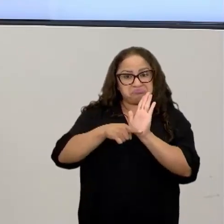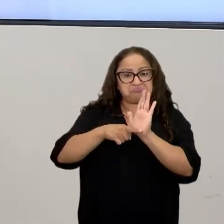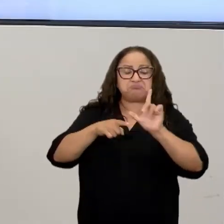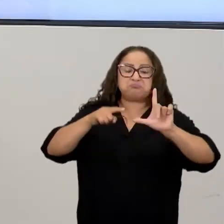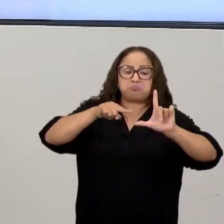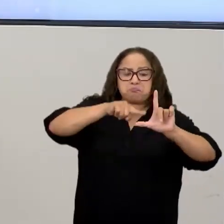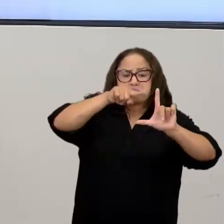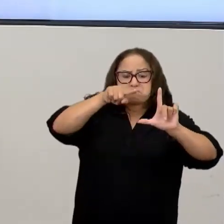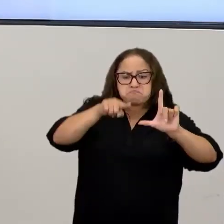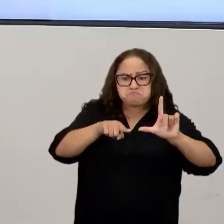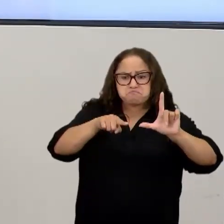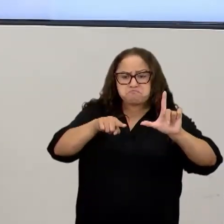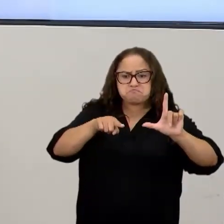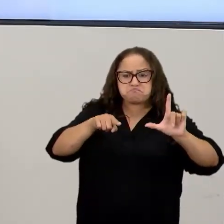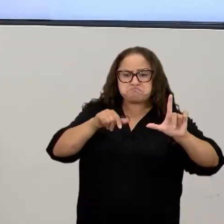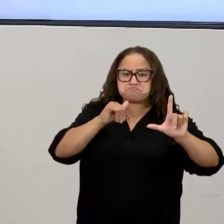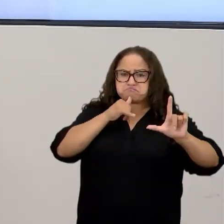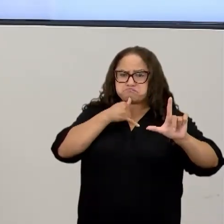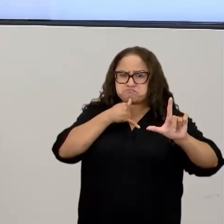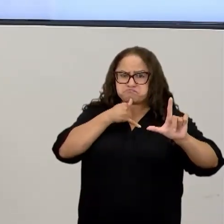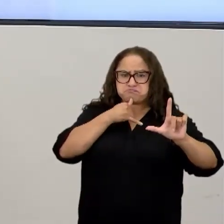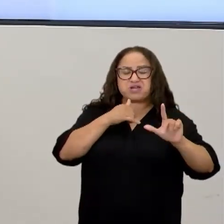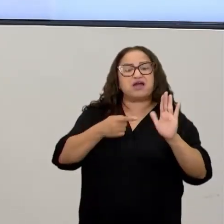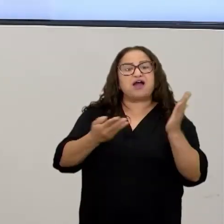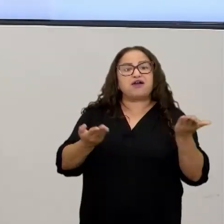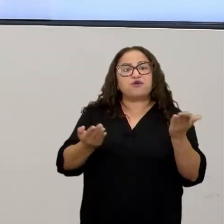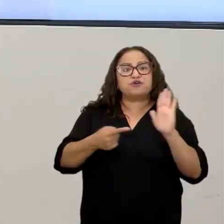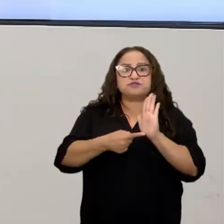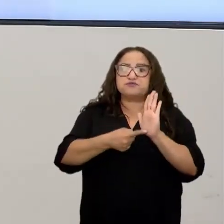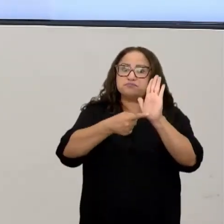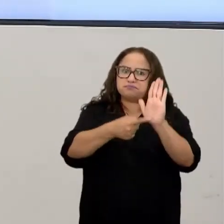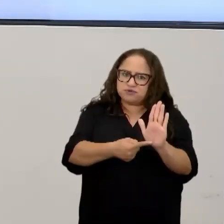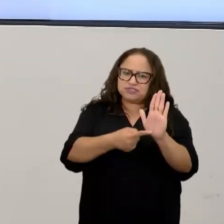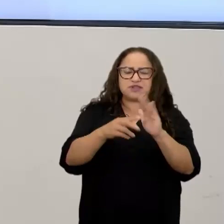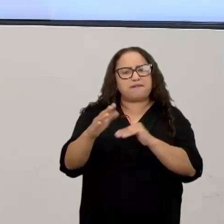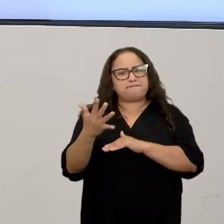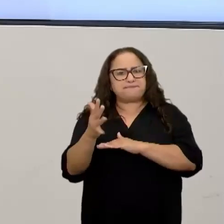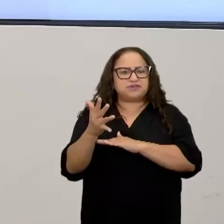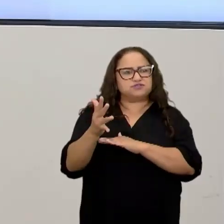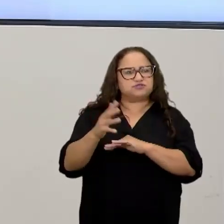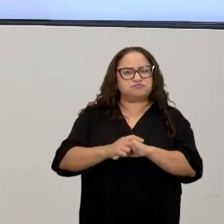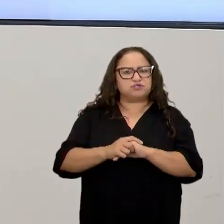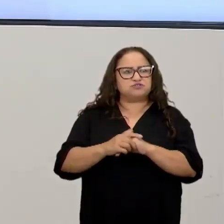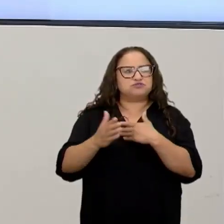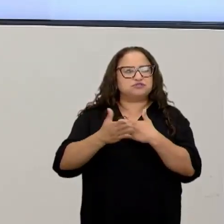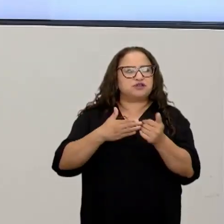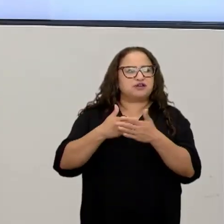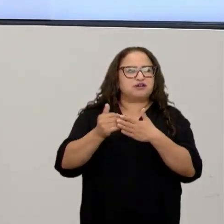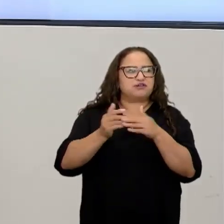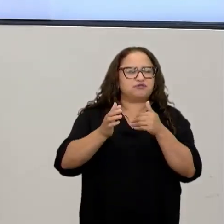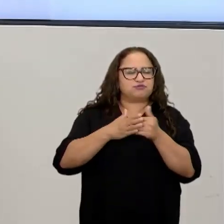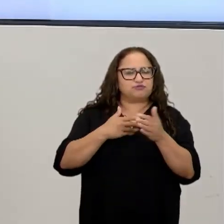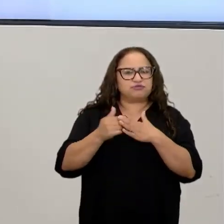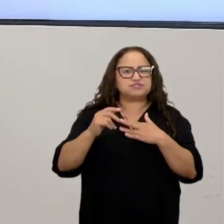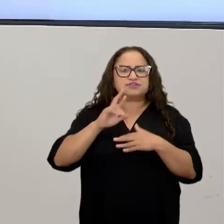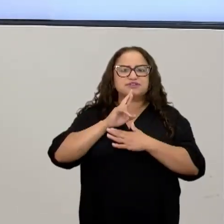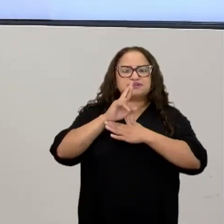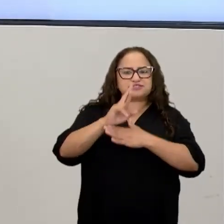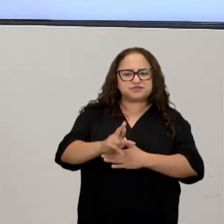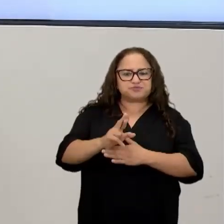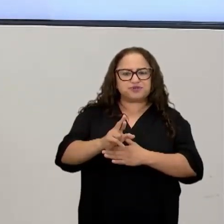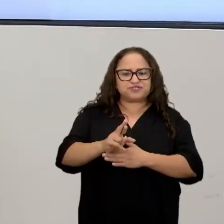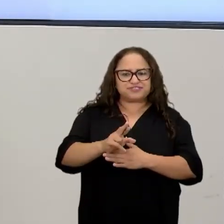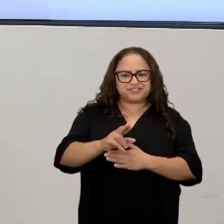então a gente o sal gráfico a gente vai desenhar mais ou menos né algumas algumas soluções